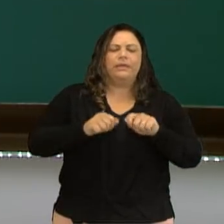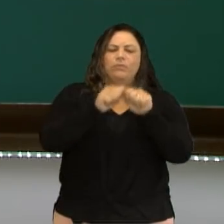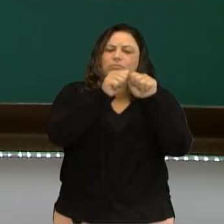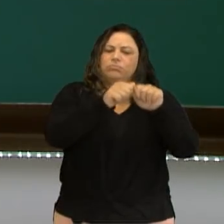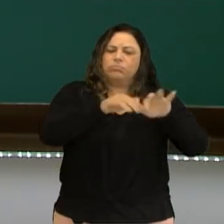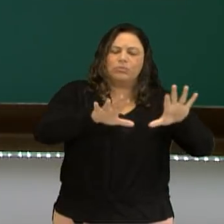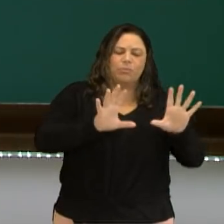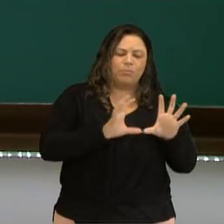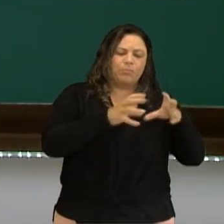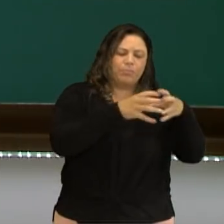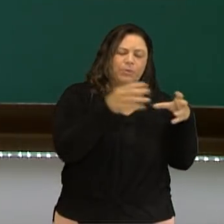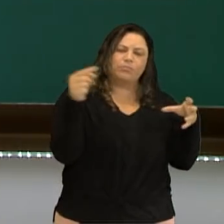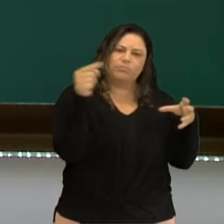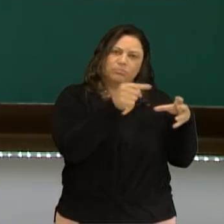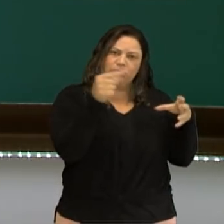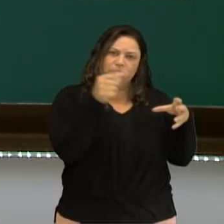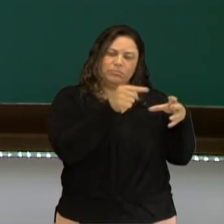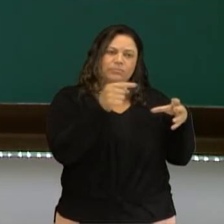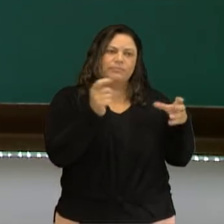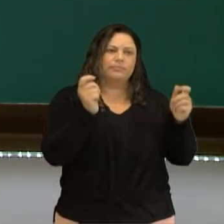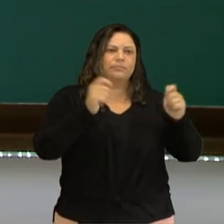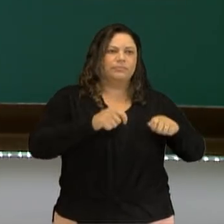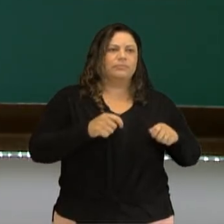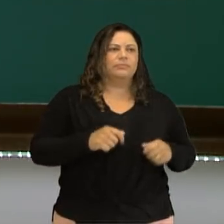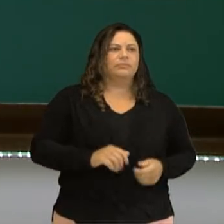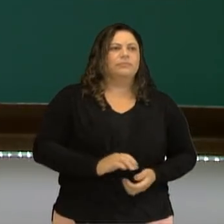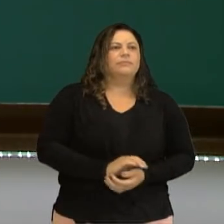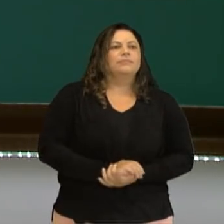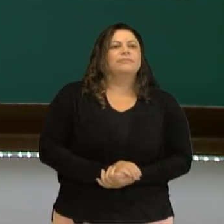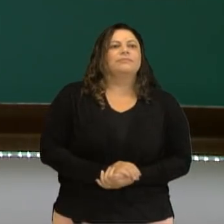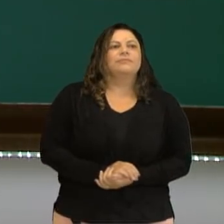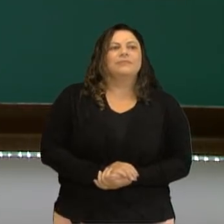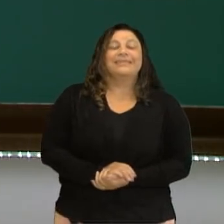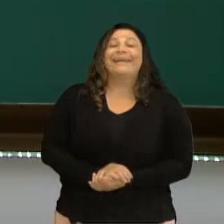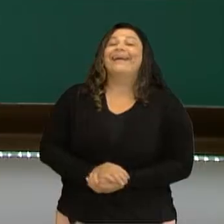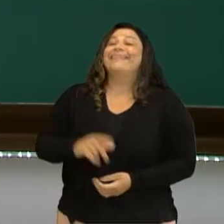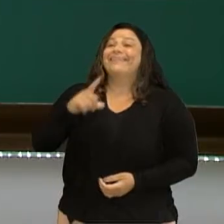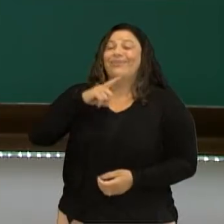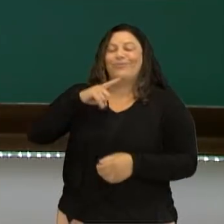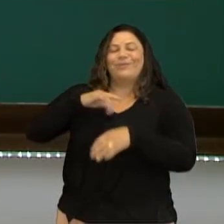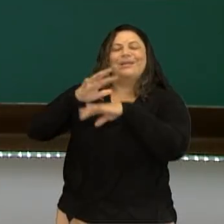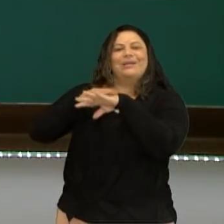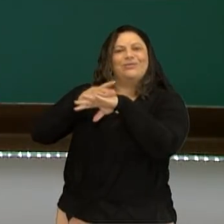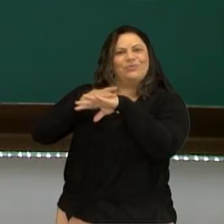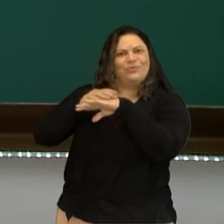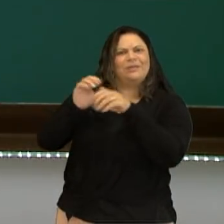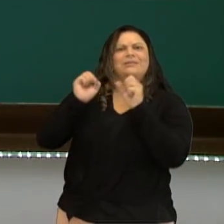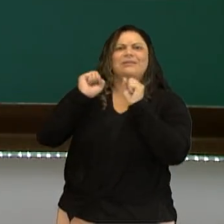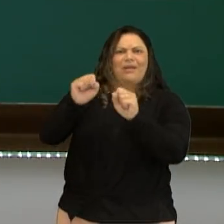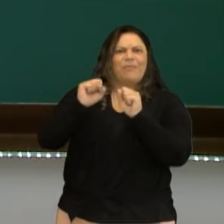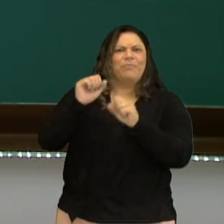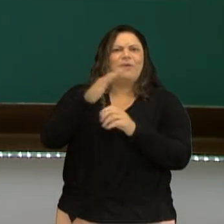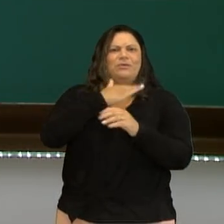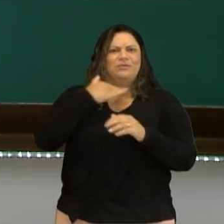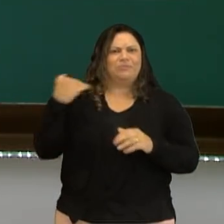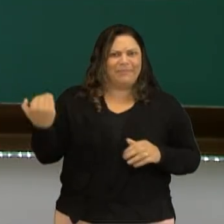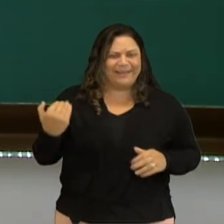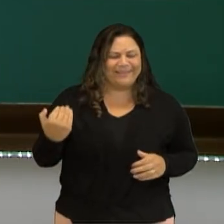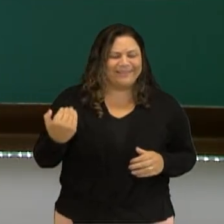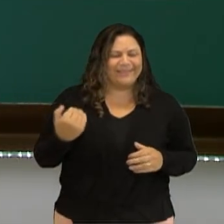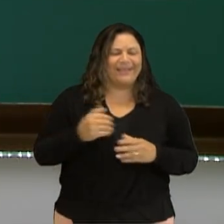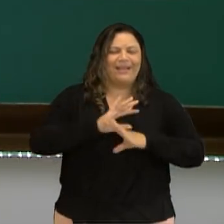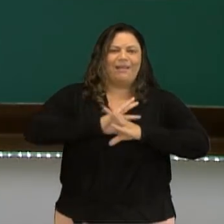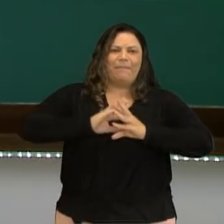onde eu encontro especificamente essa doença. Então, é uma doença que pode matar, porque está muito associada à